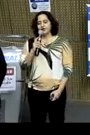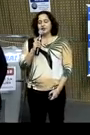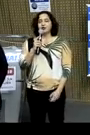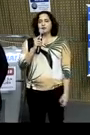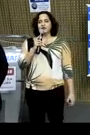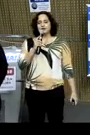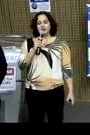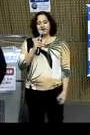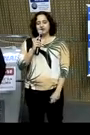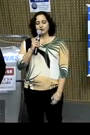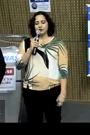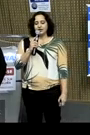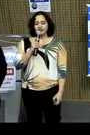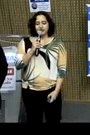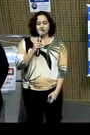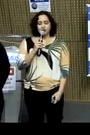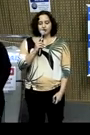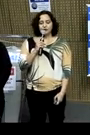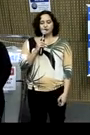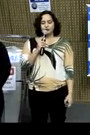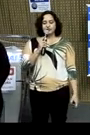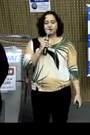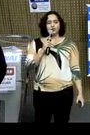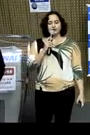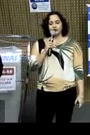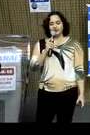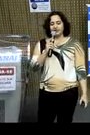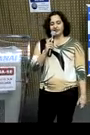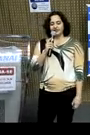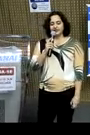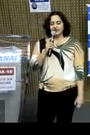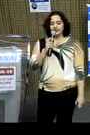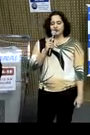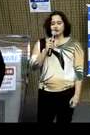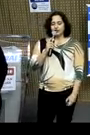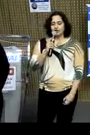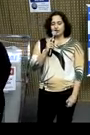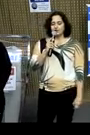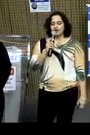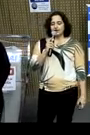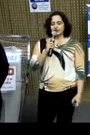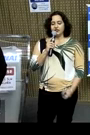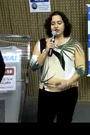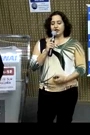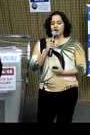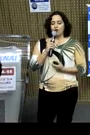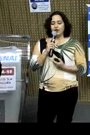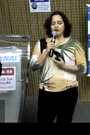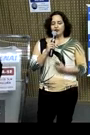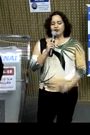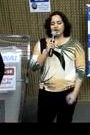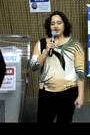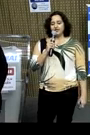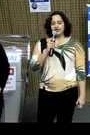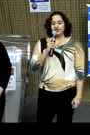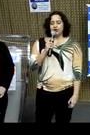necessários são impresso, estesiômetro, luvas e computador e caneta, e os resultados esperados é o aumento